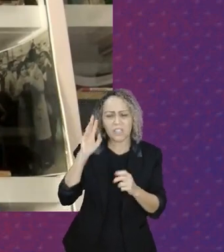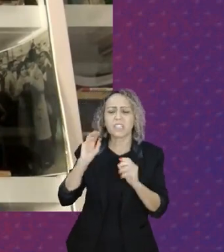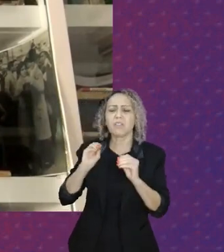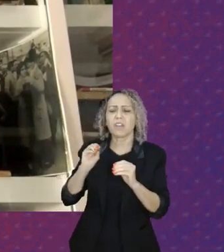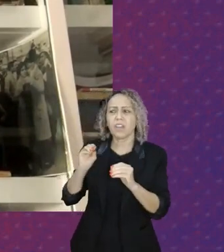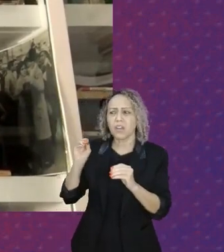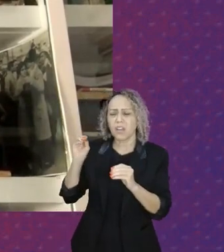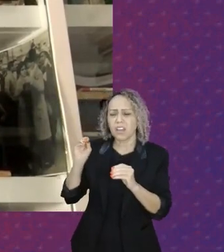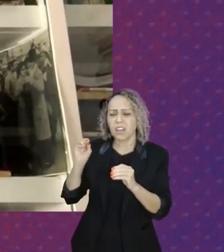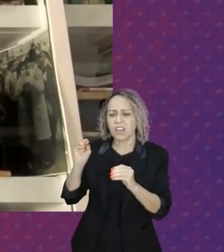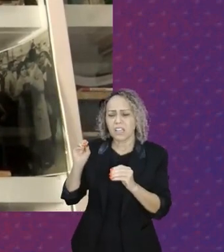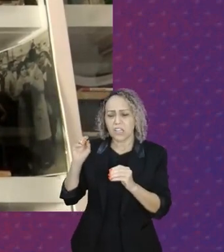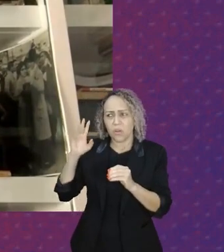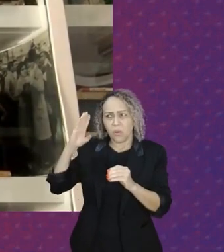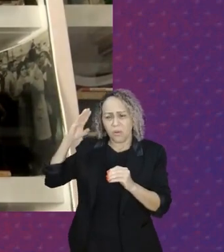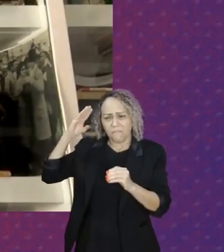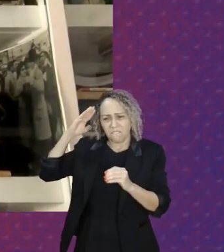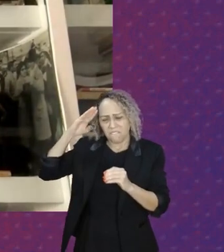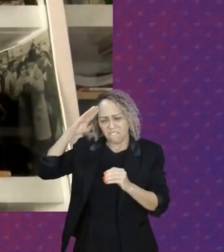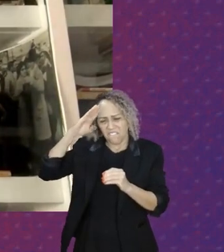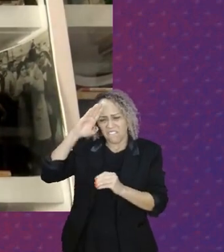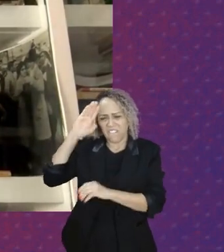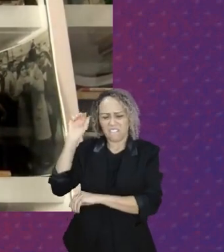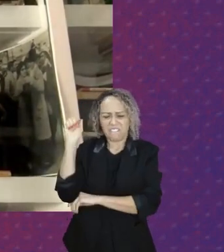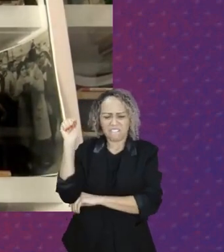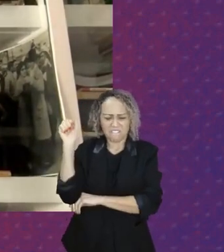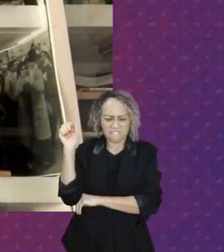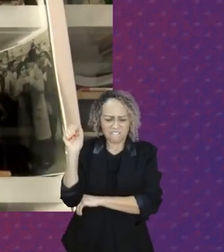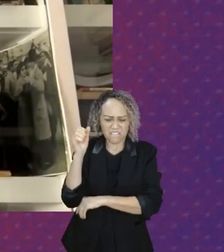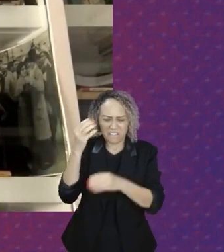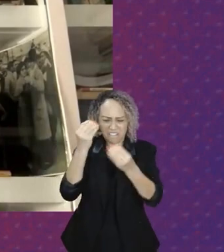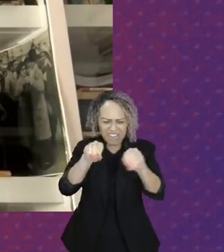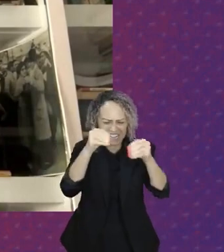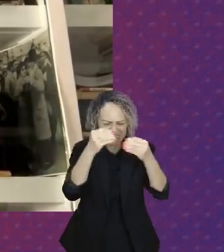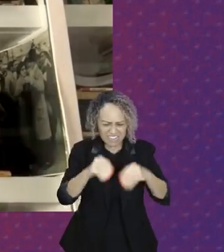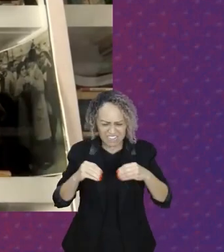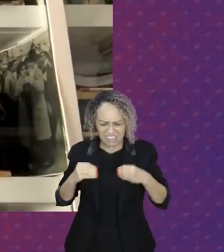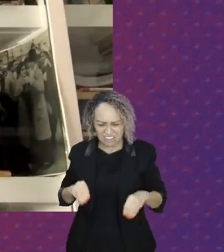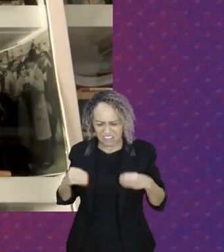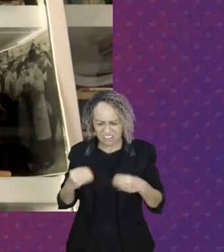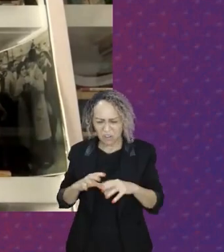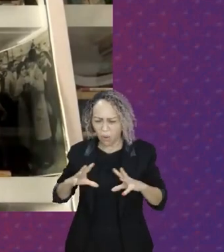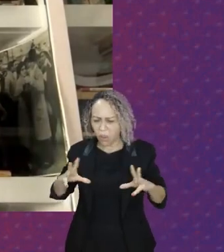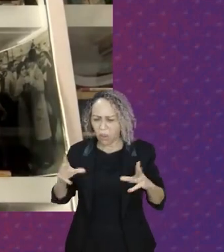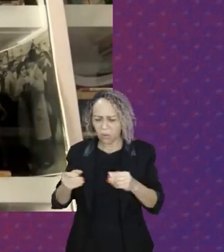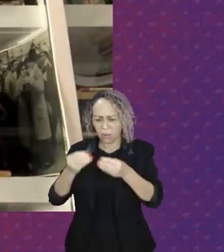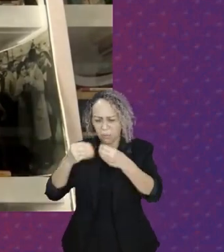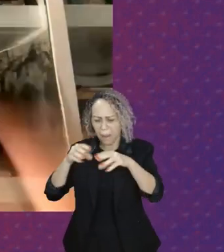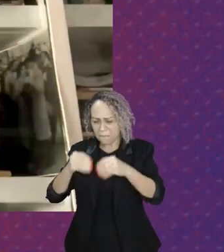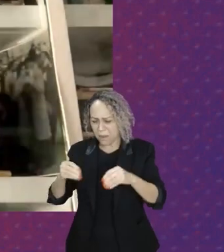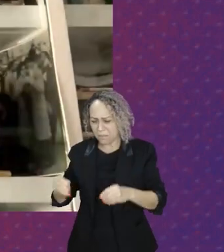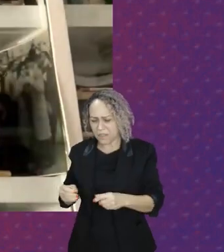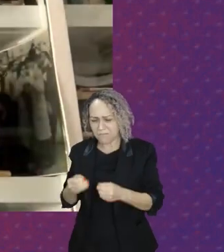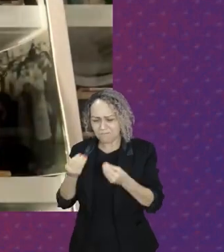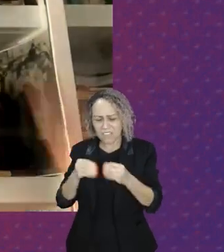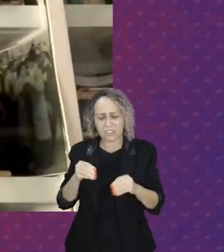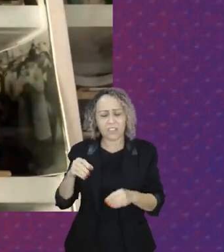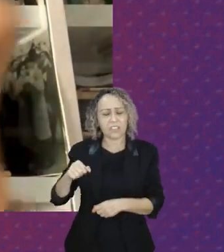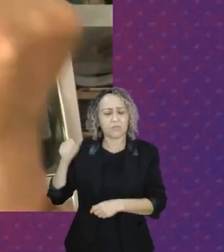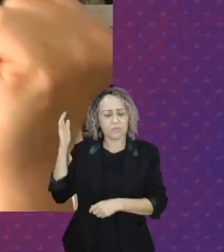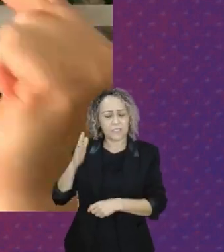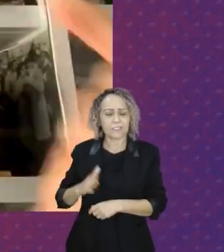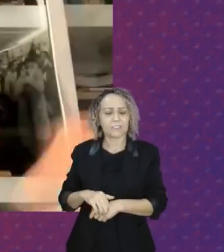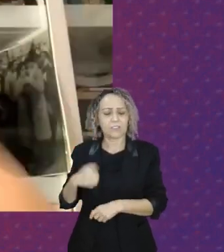que ele não volte, para que os parlamentares que defendem o assassinato de negros, de